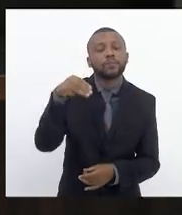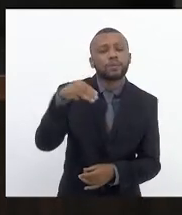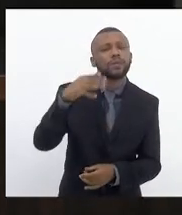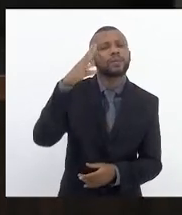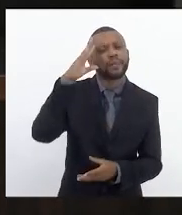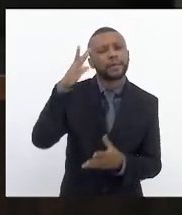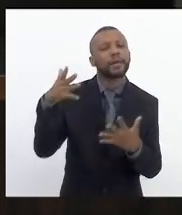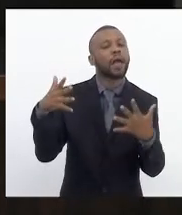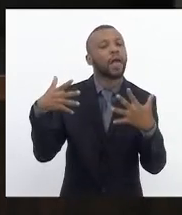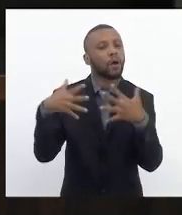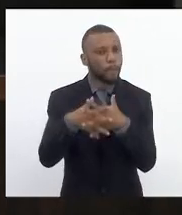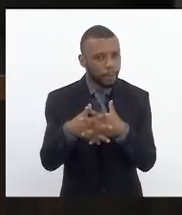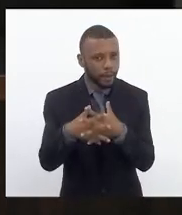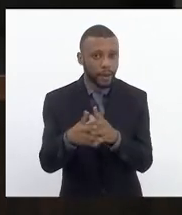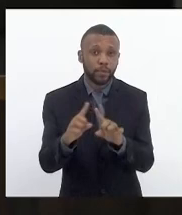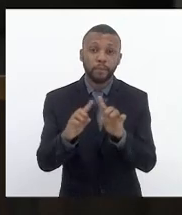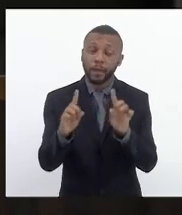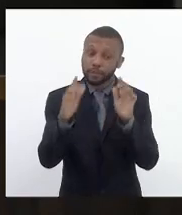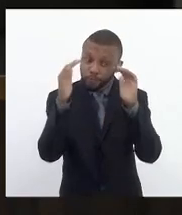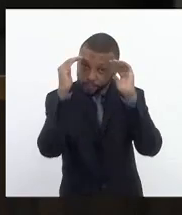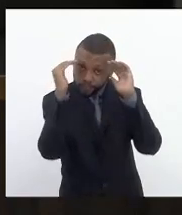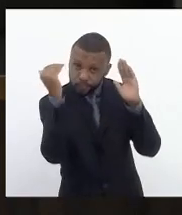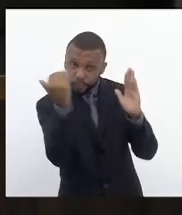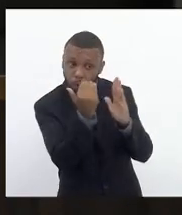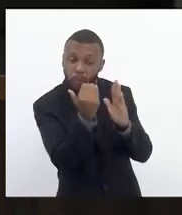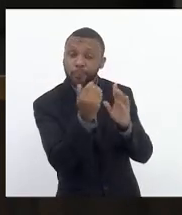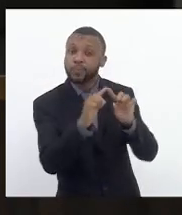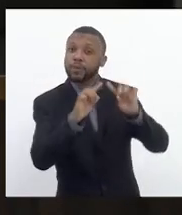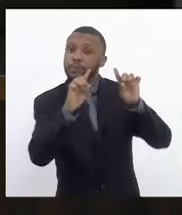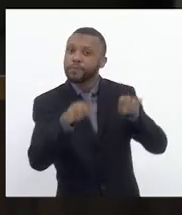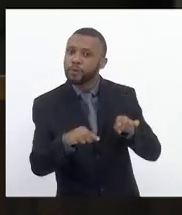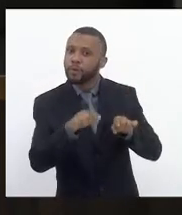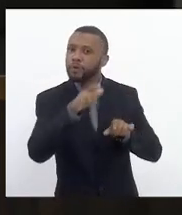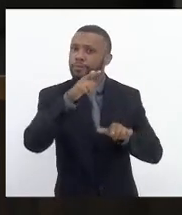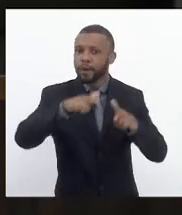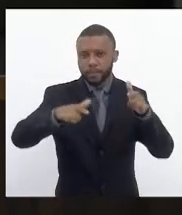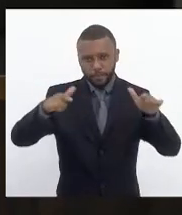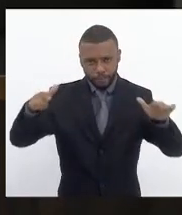mas em respeito inclusive aos demais servidores